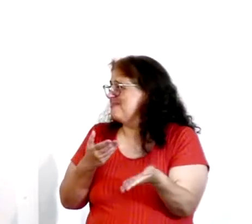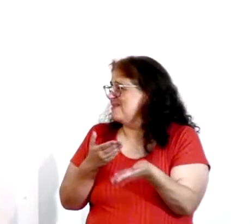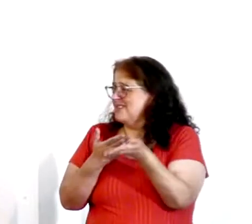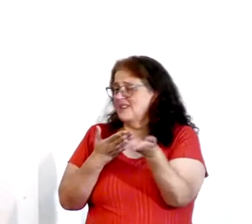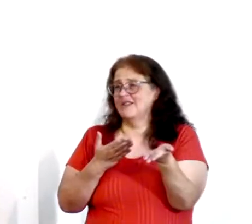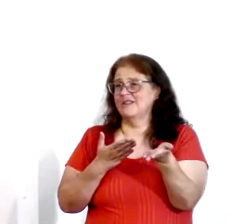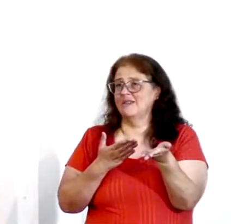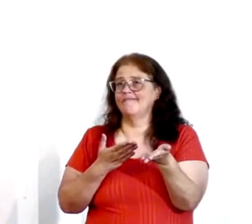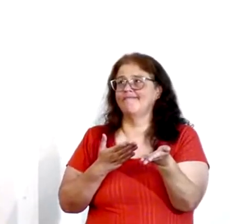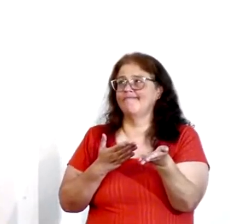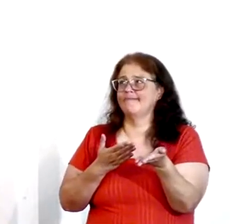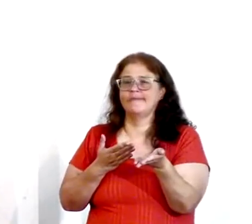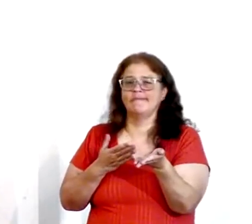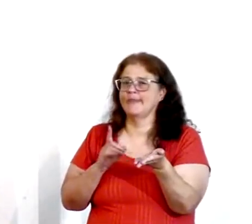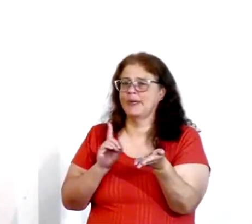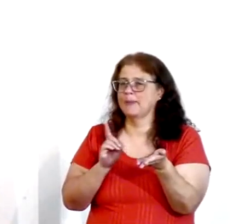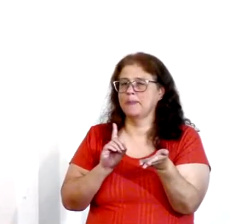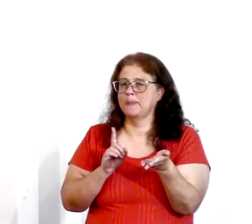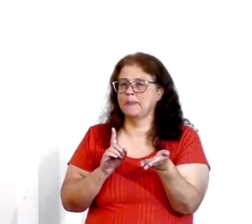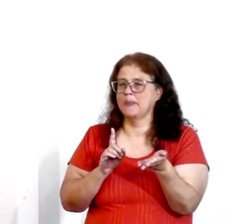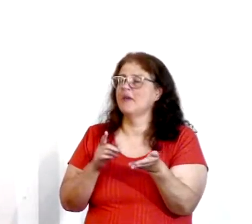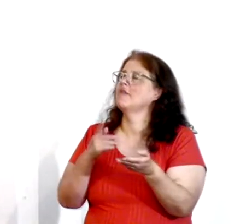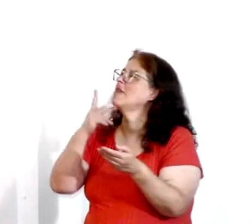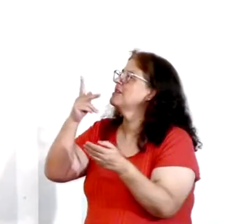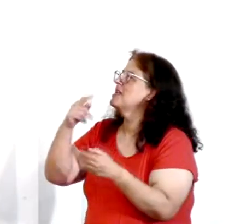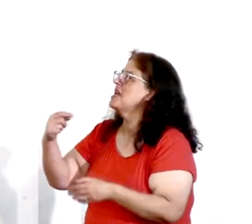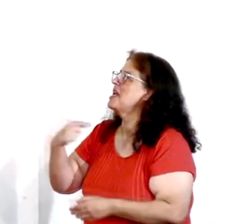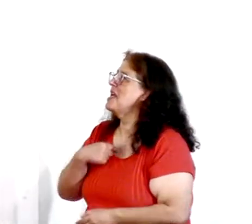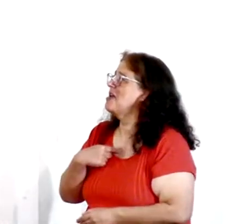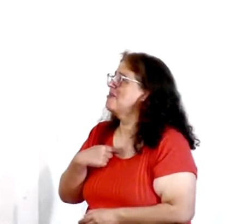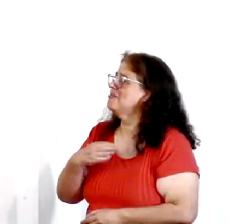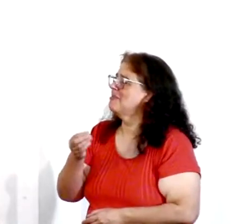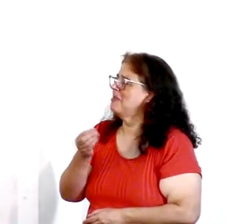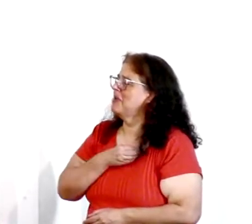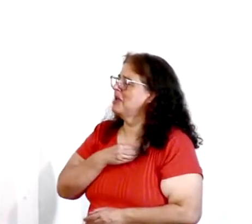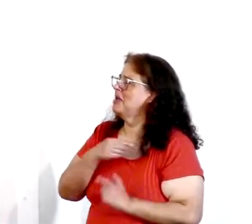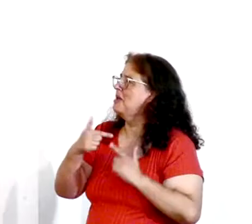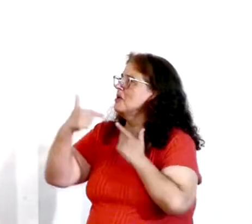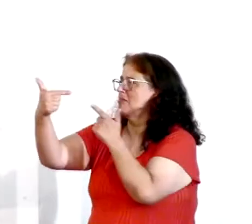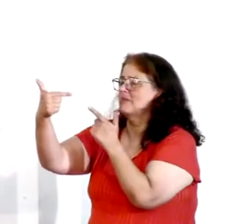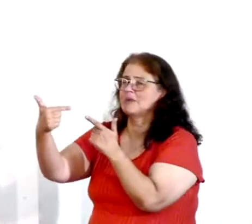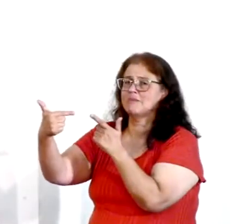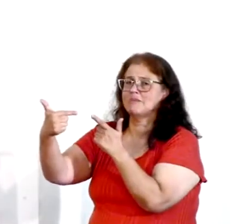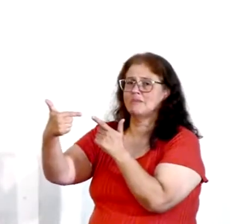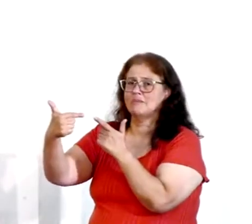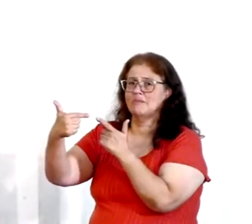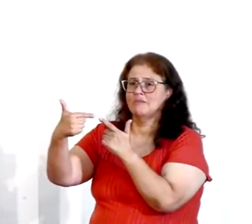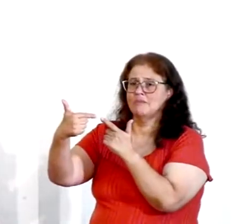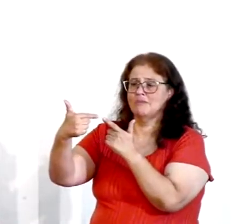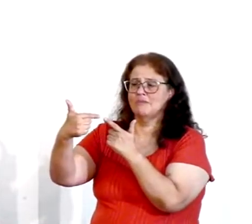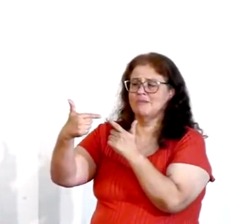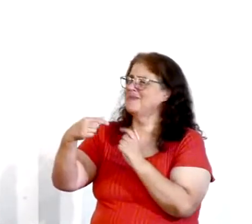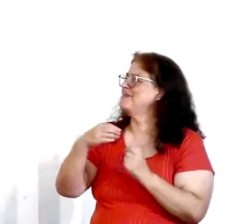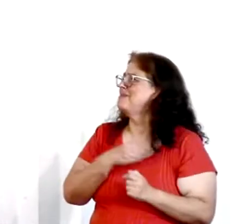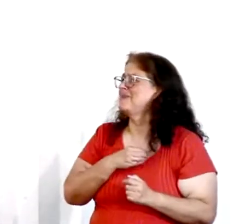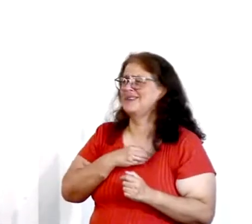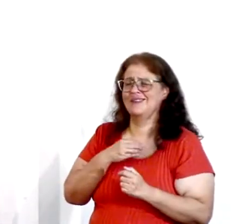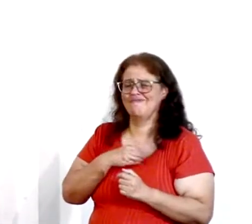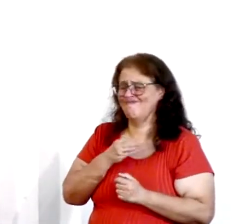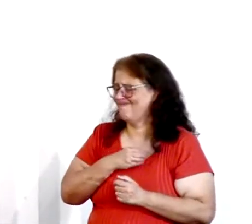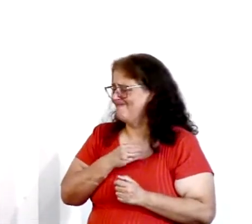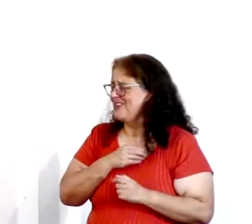diz: pequei contra ti, Senhor. Pequei contra ti